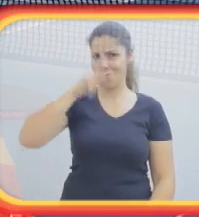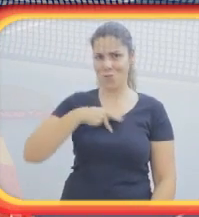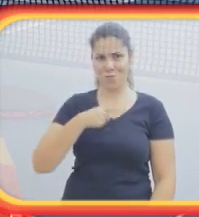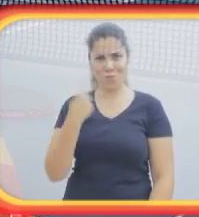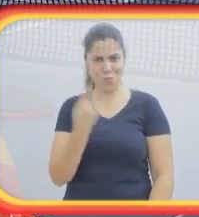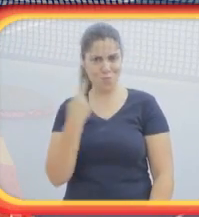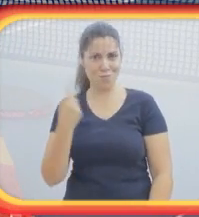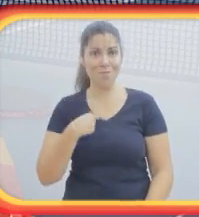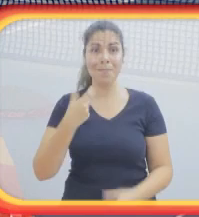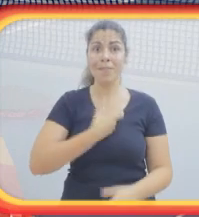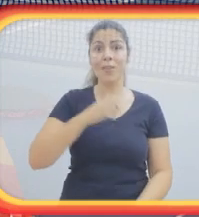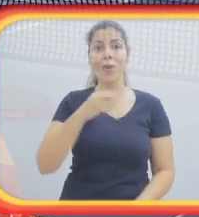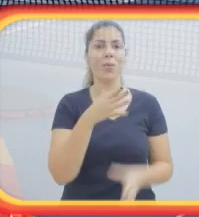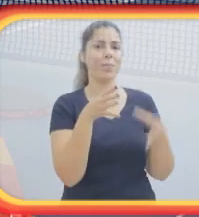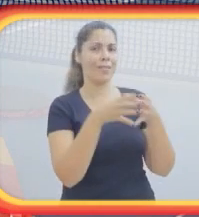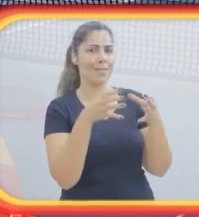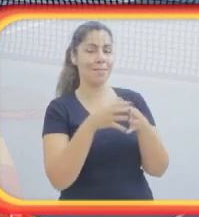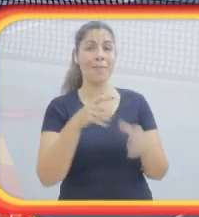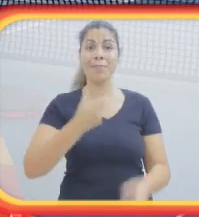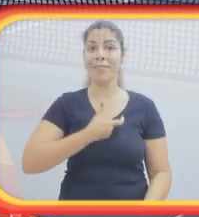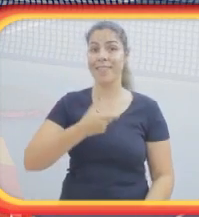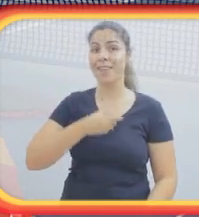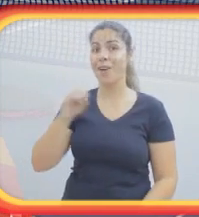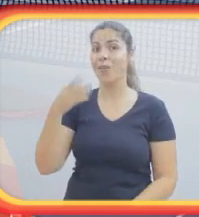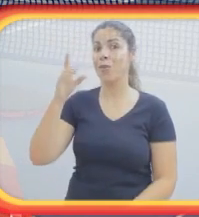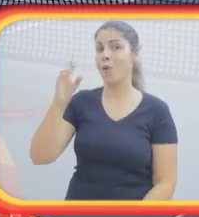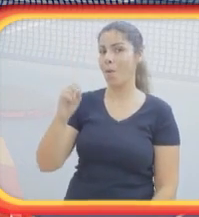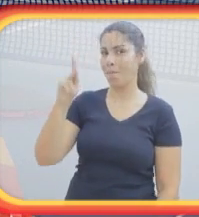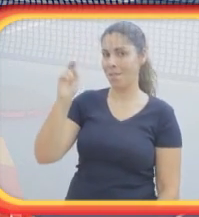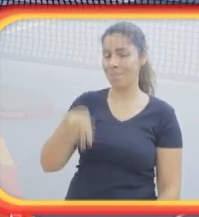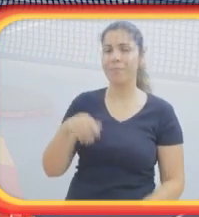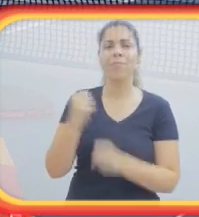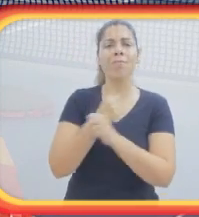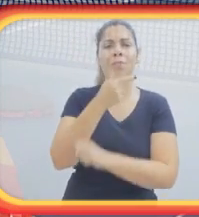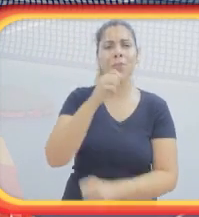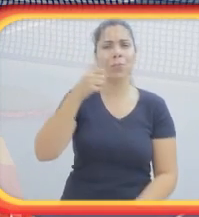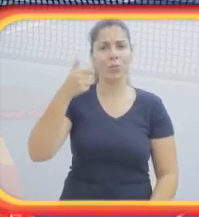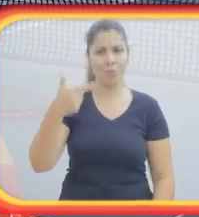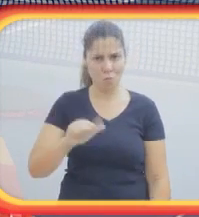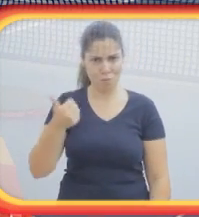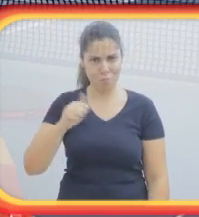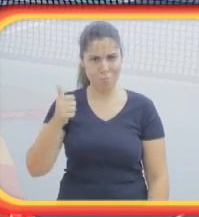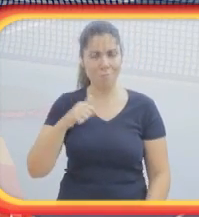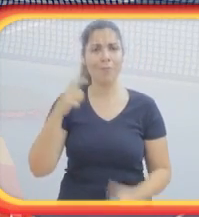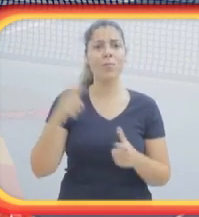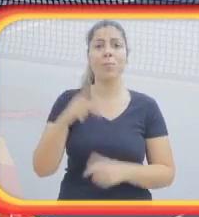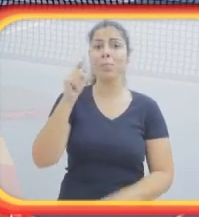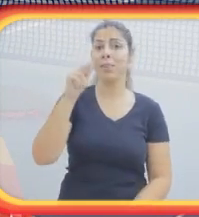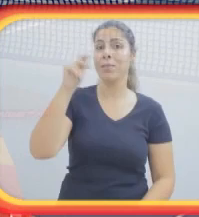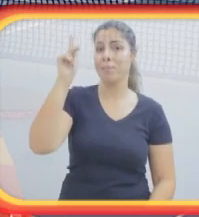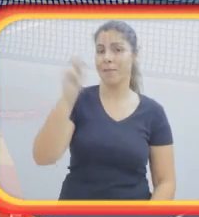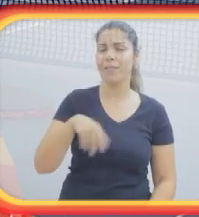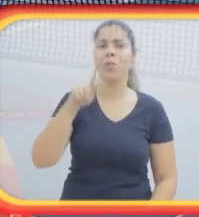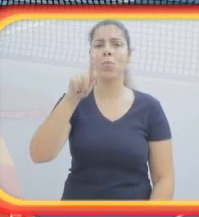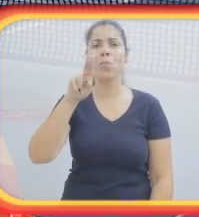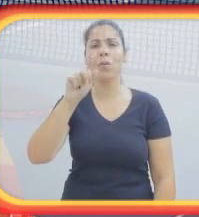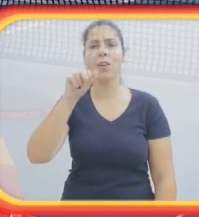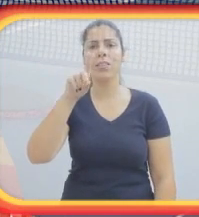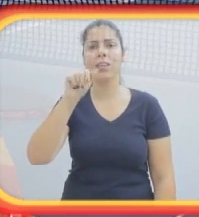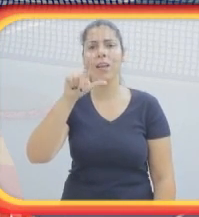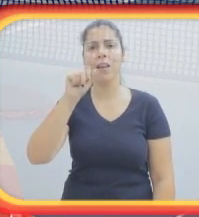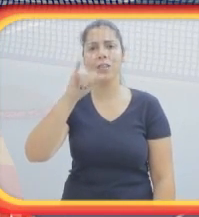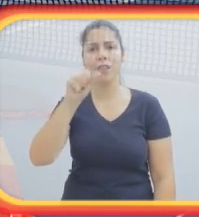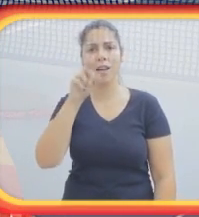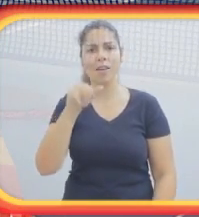para o Mundial, em Ilhas Margaritas, na Venezuela. Conquistei medalha de ouro no